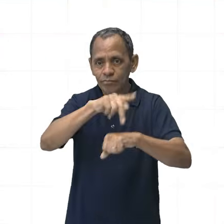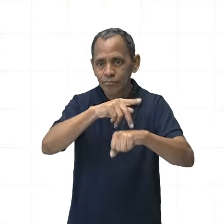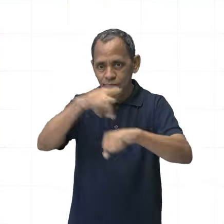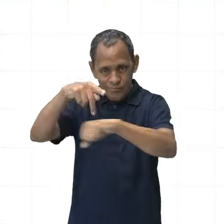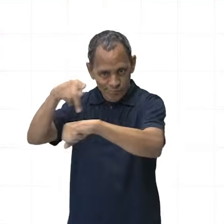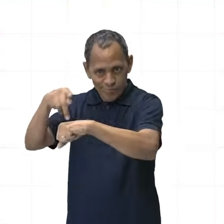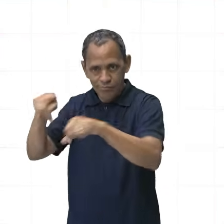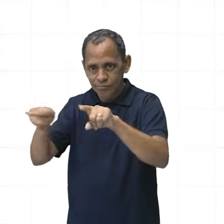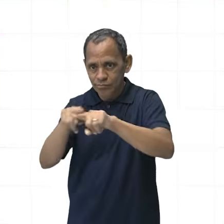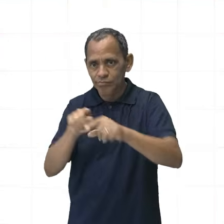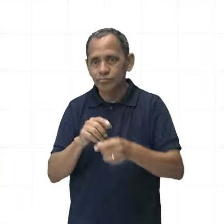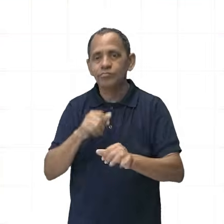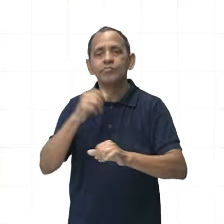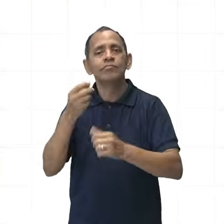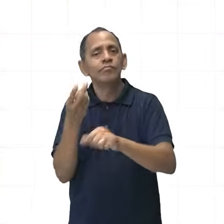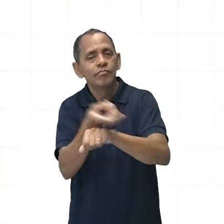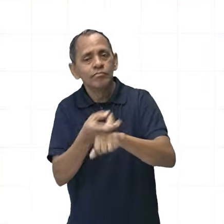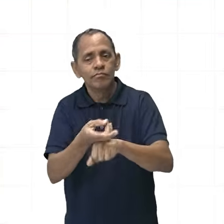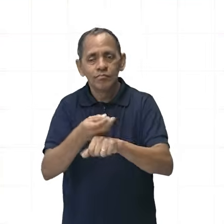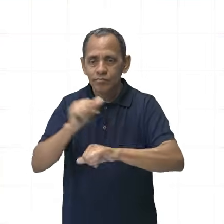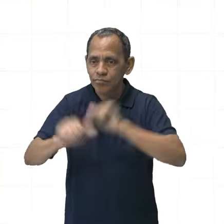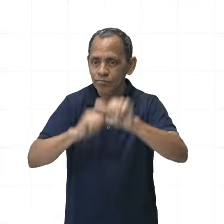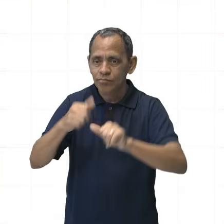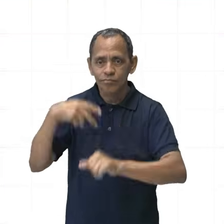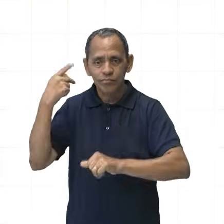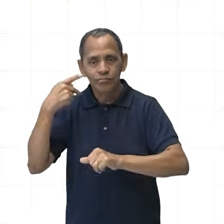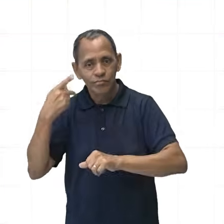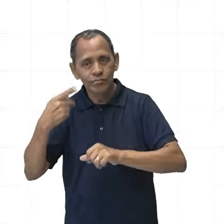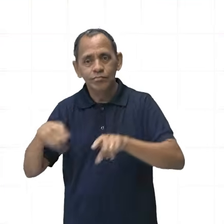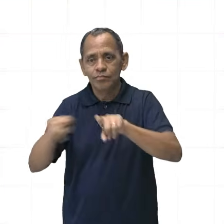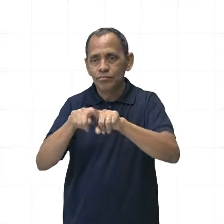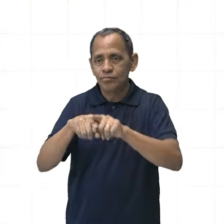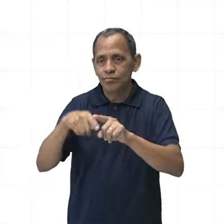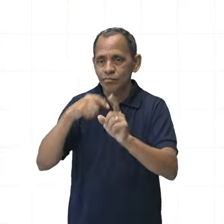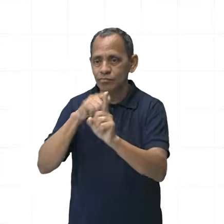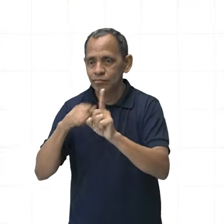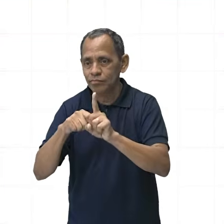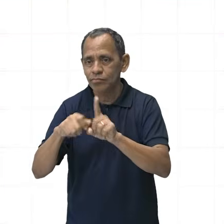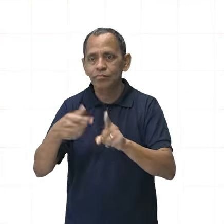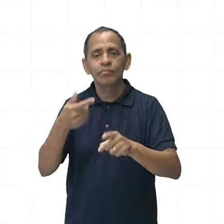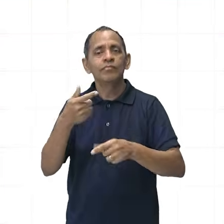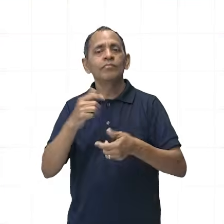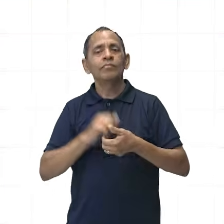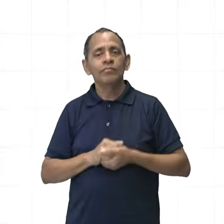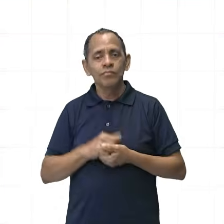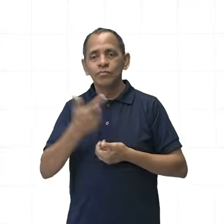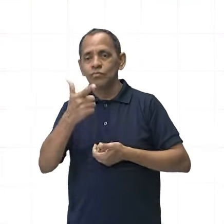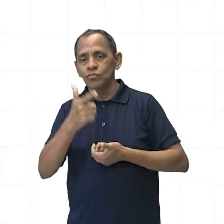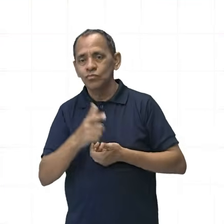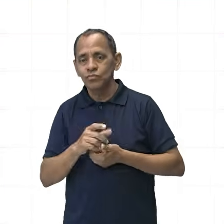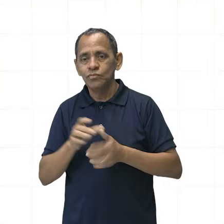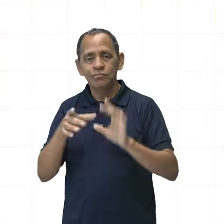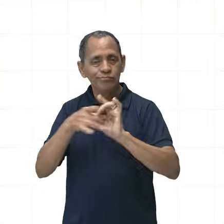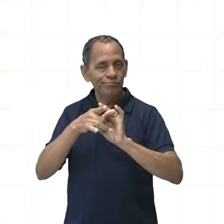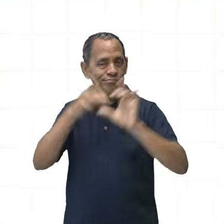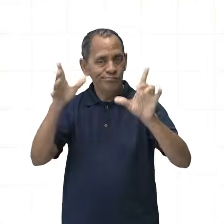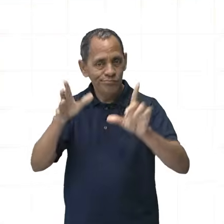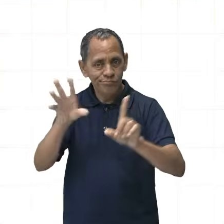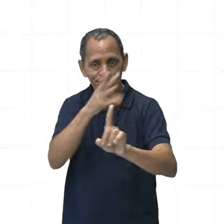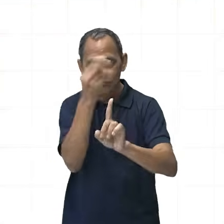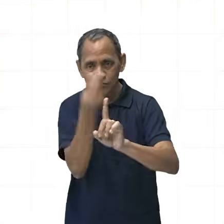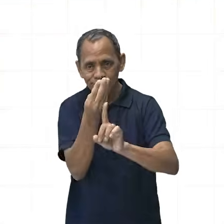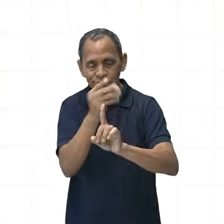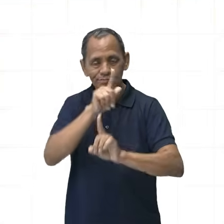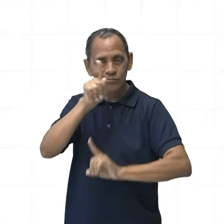mundo. Inspirou artistas intelectuais em outros países que também buscavam mudanças sociais e